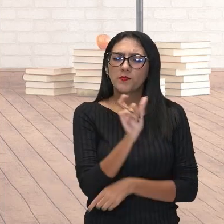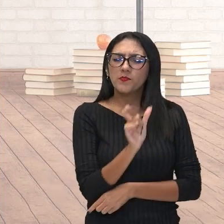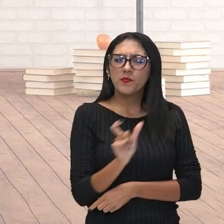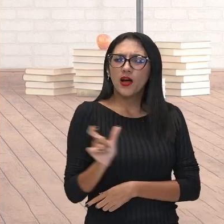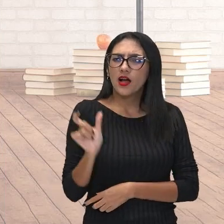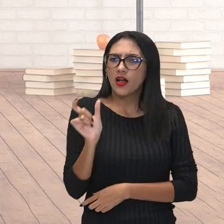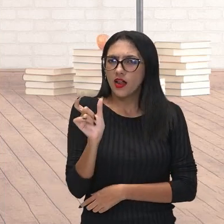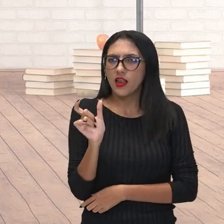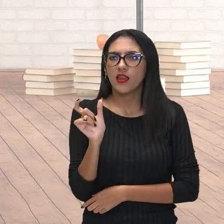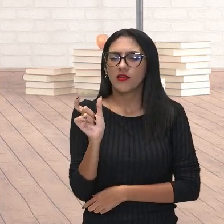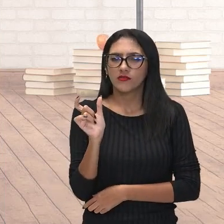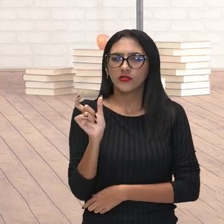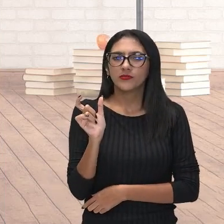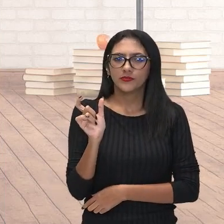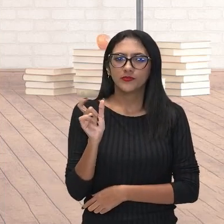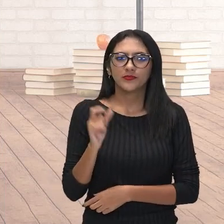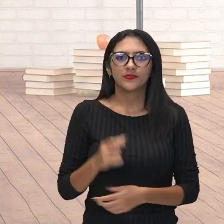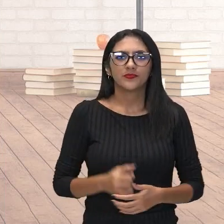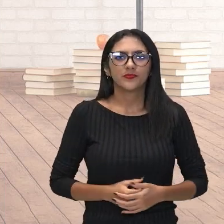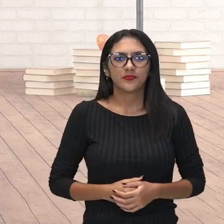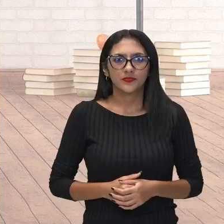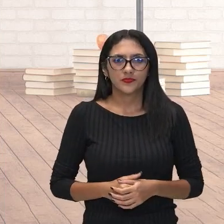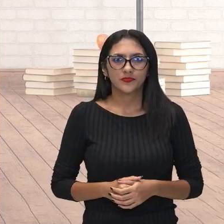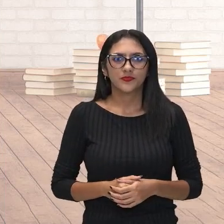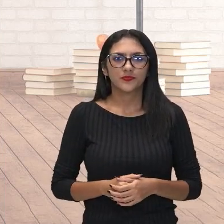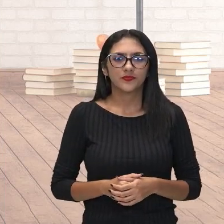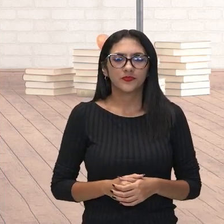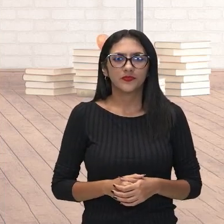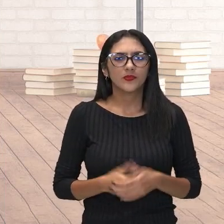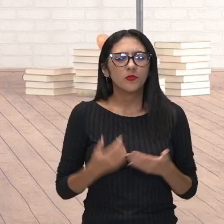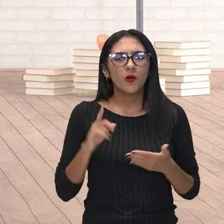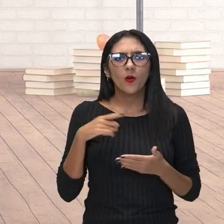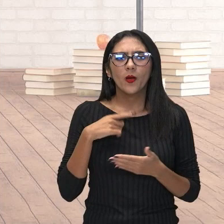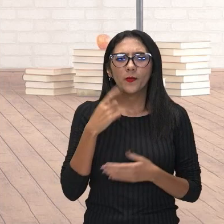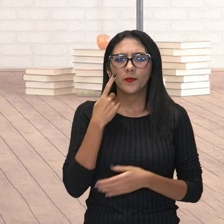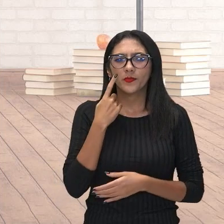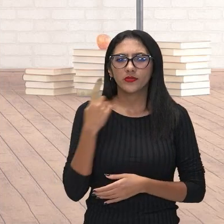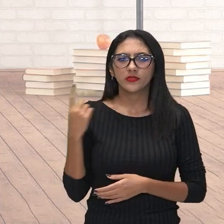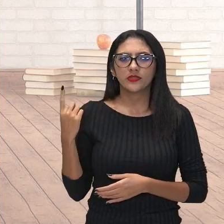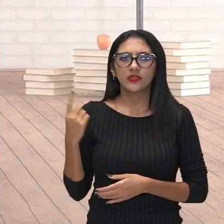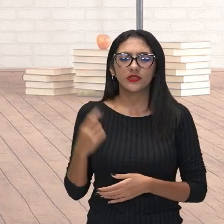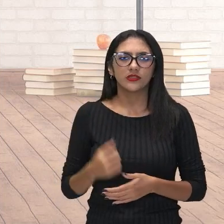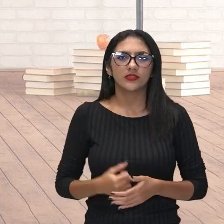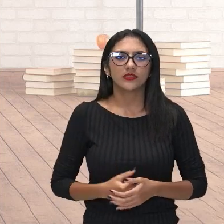aqui para a nossa aula. Qual é a palavra que vai aparecer aqui? Vamos ver?